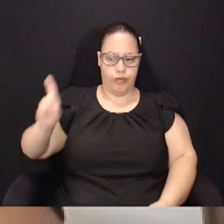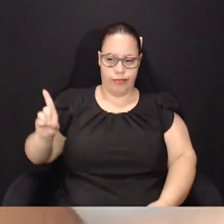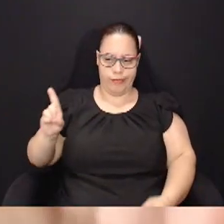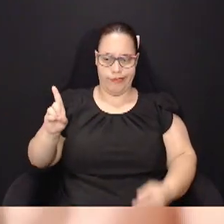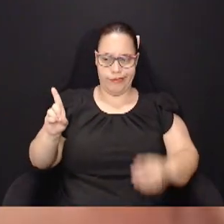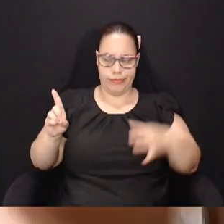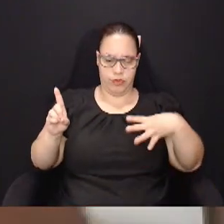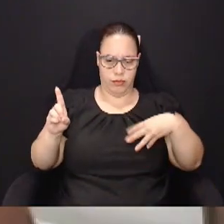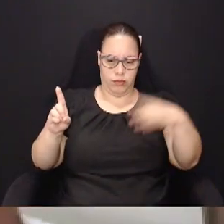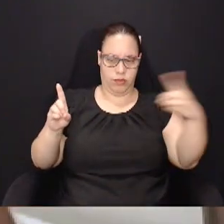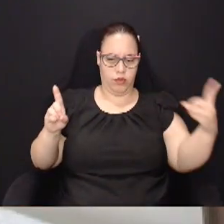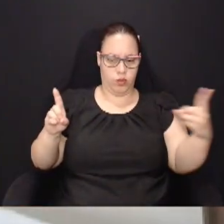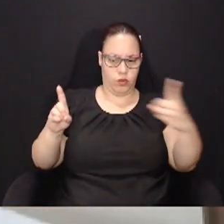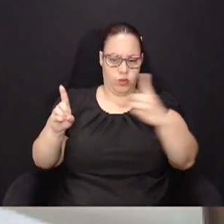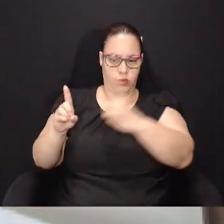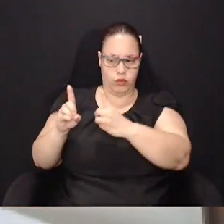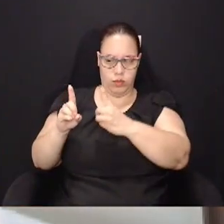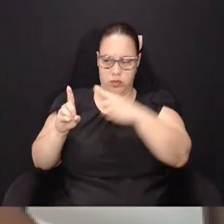ali,